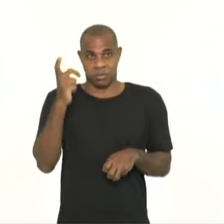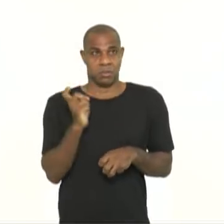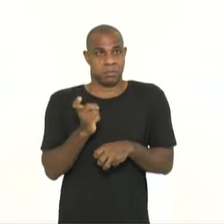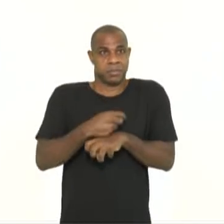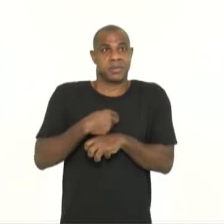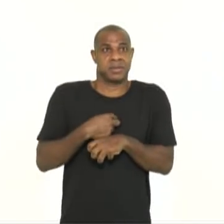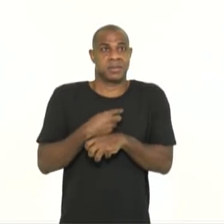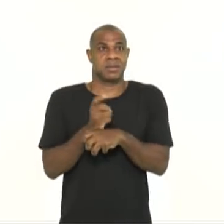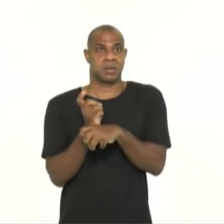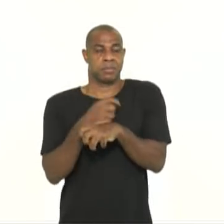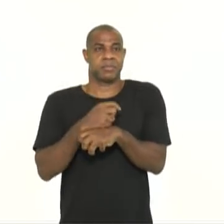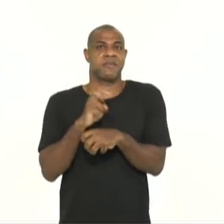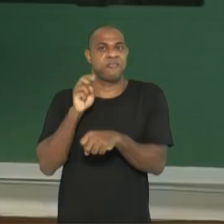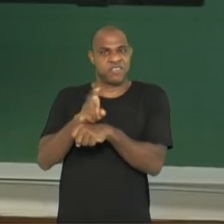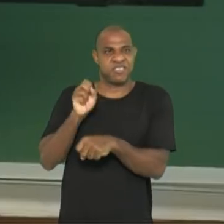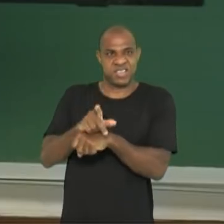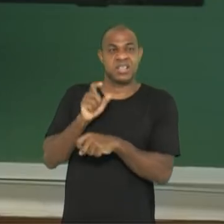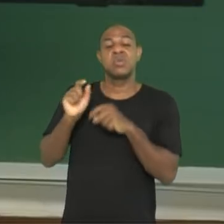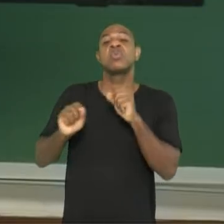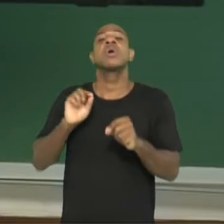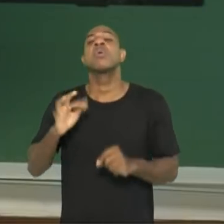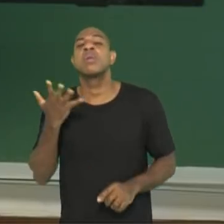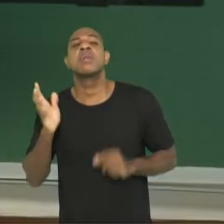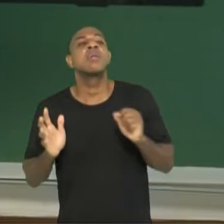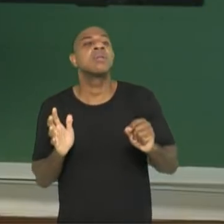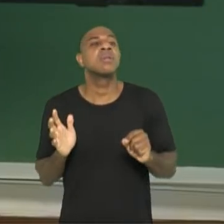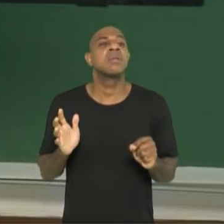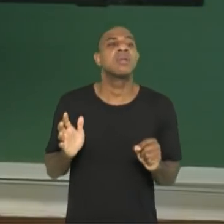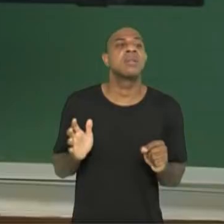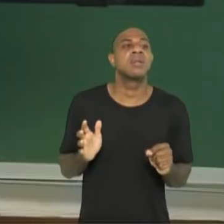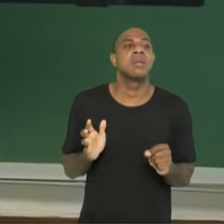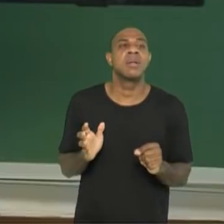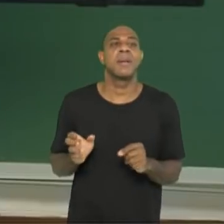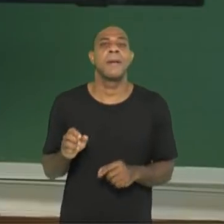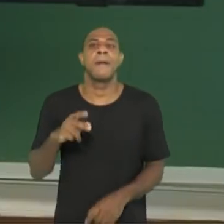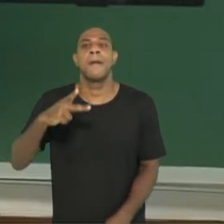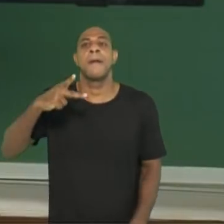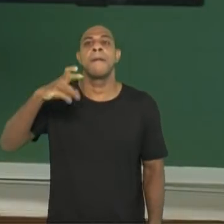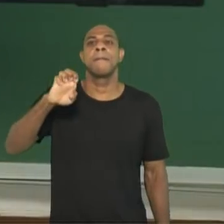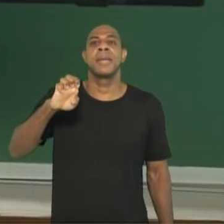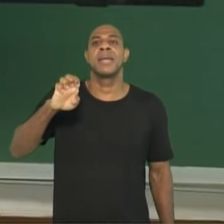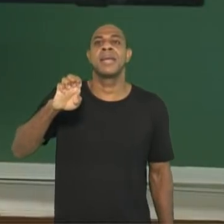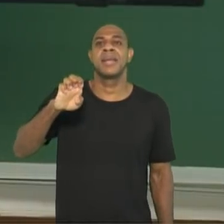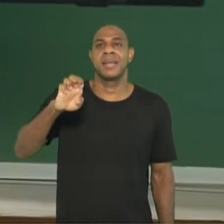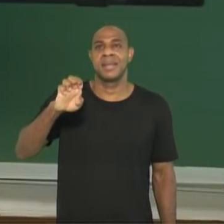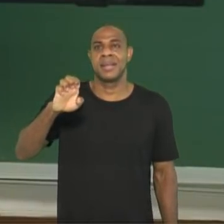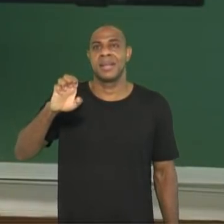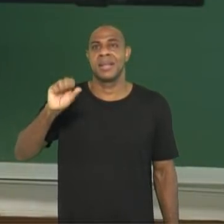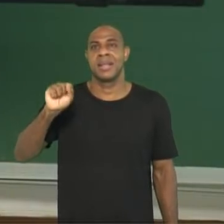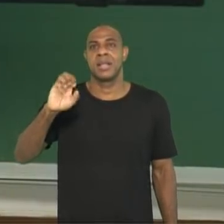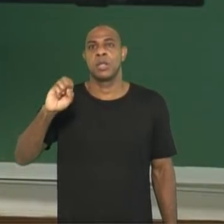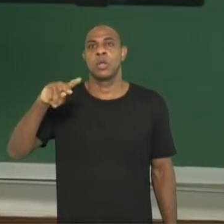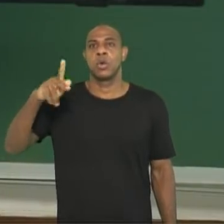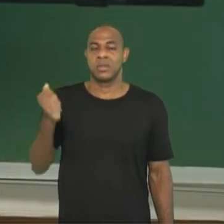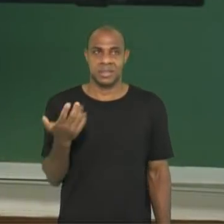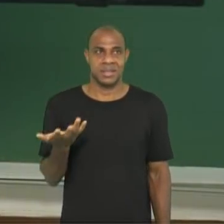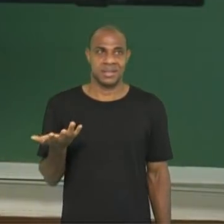e injetar esse veneno, essa substância, a gente chama isso de peçonha. E esses animais, então, são